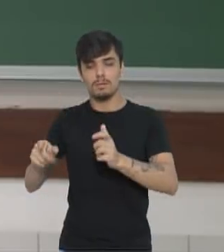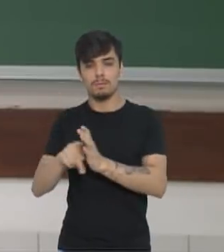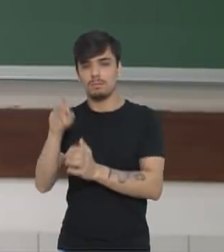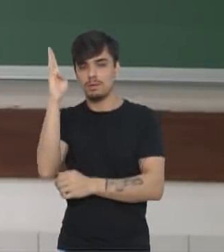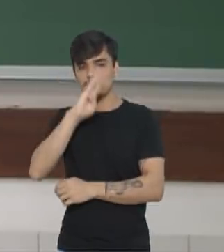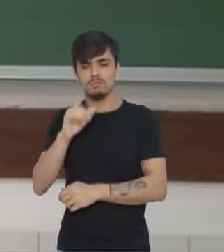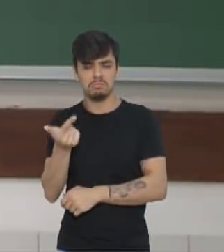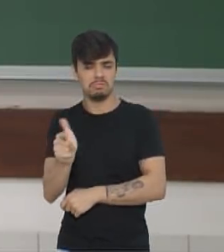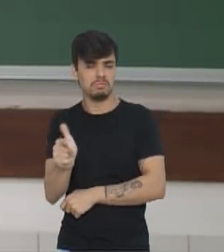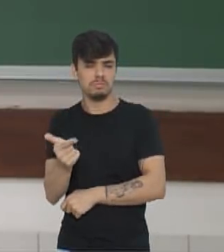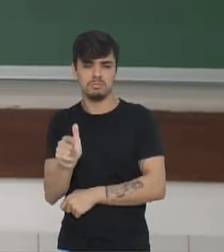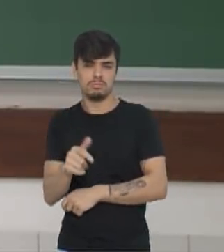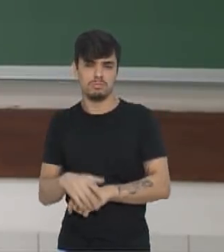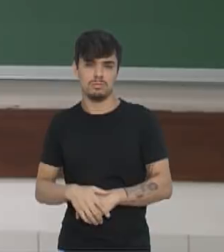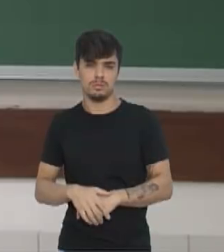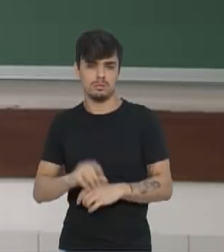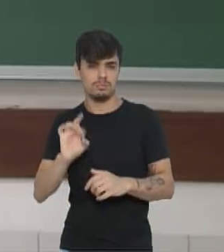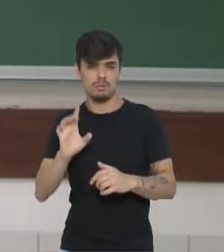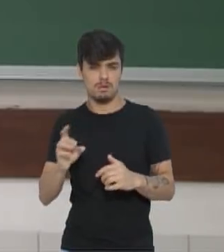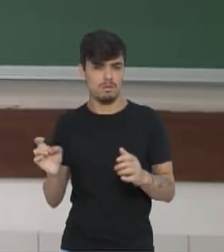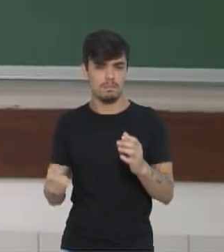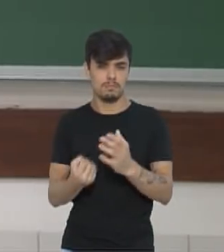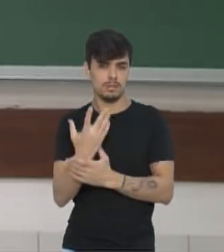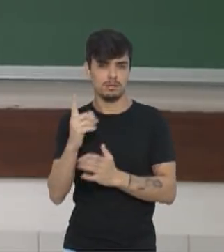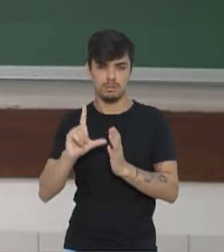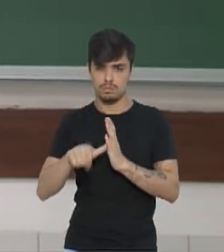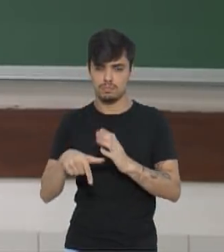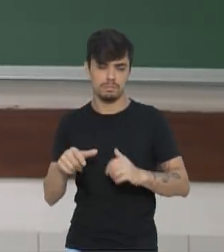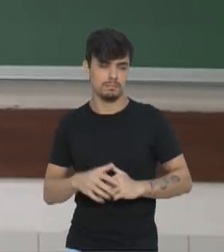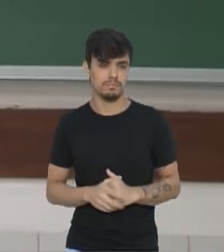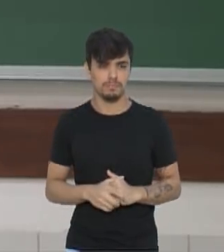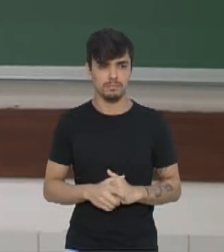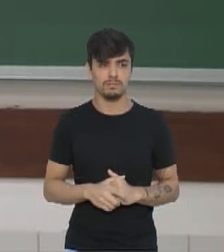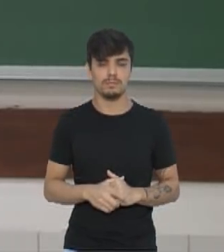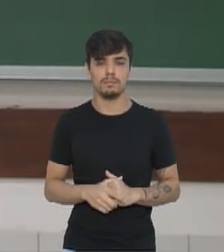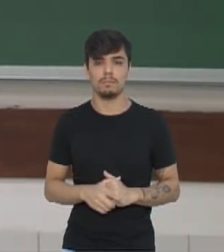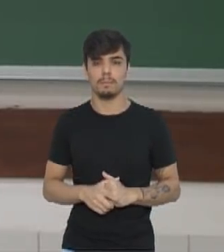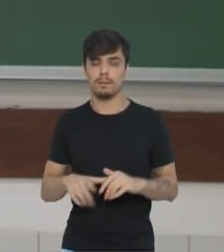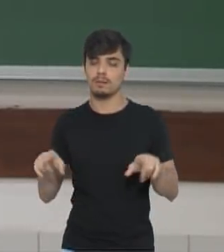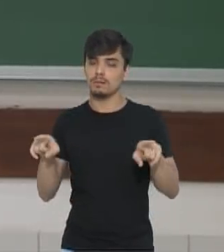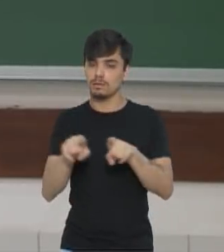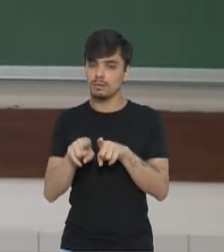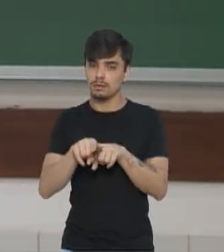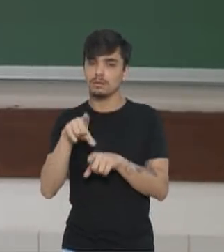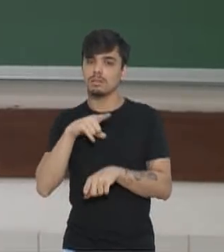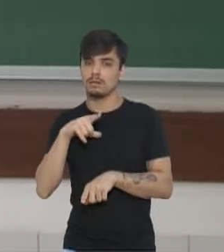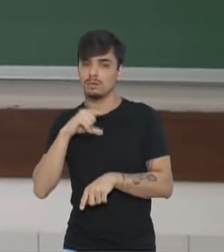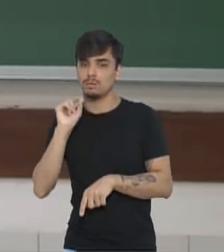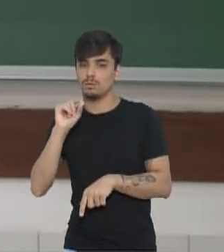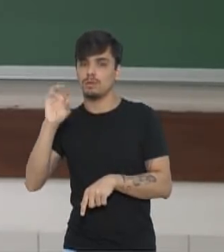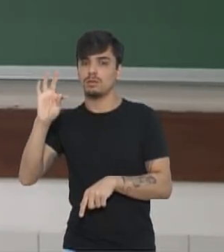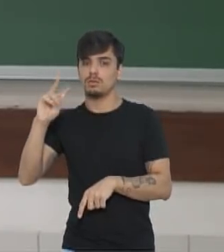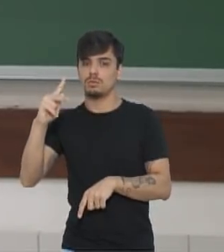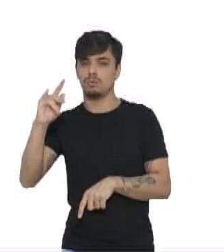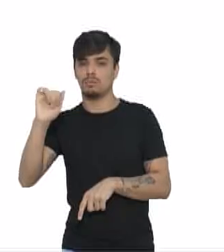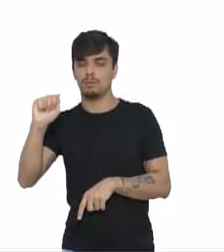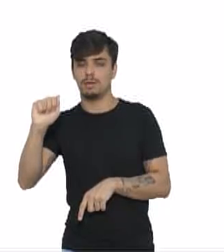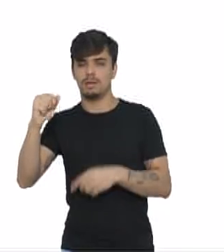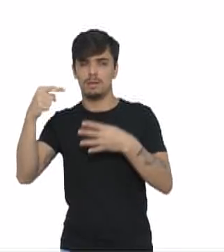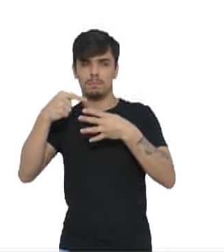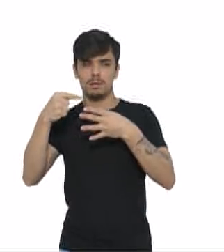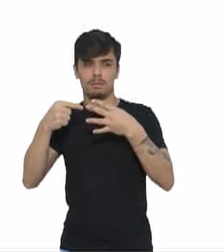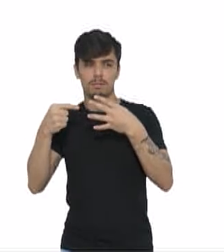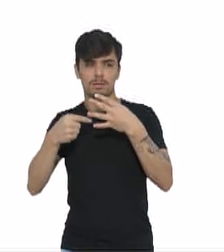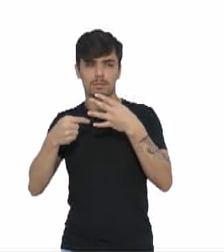existia. Isso aí é uma coisa que a gente só criou depois. Certo? Então você vai ter os Tupi-Guaranis, o Grupo G, Arawak,